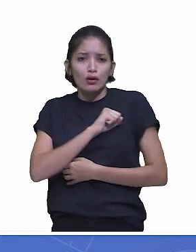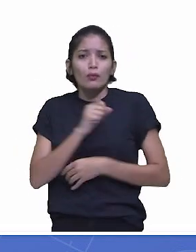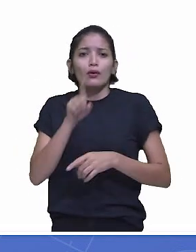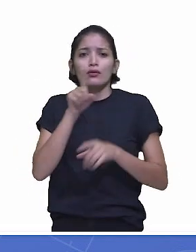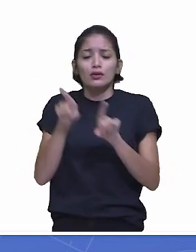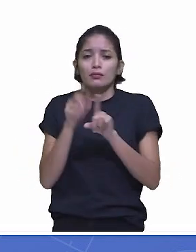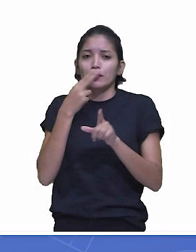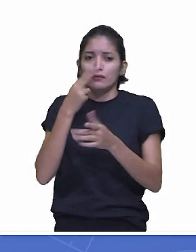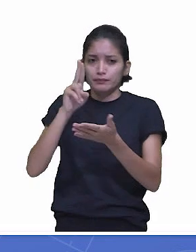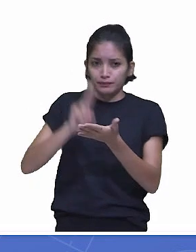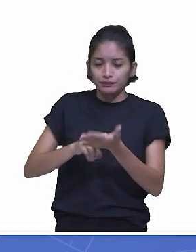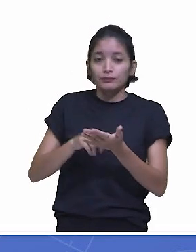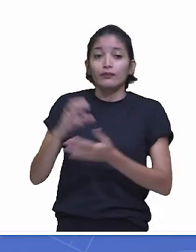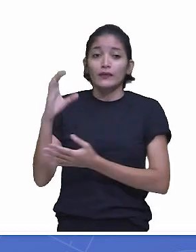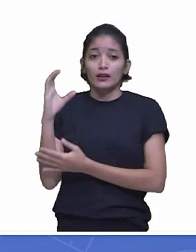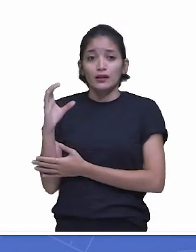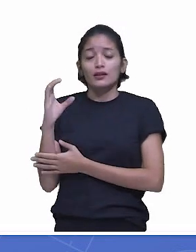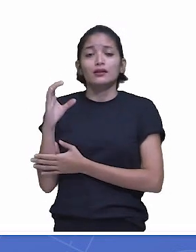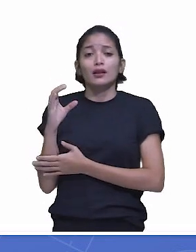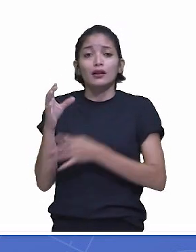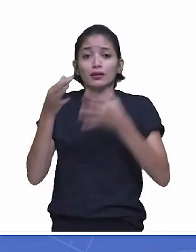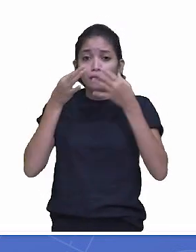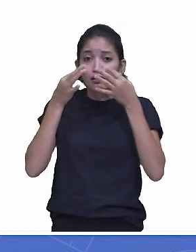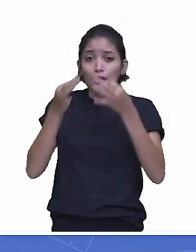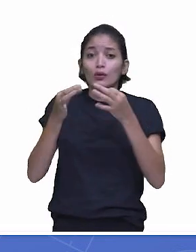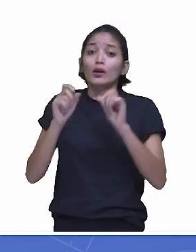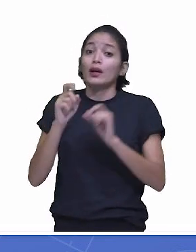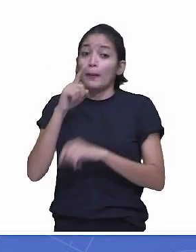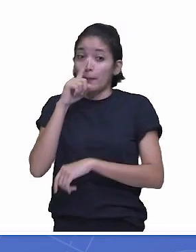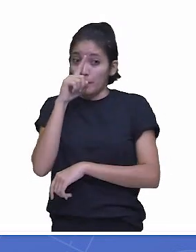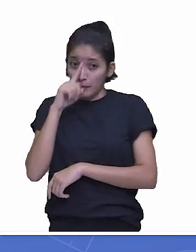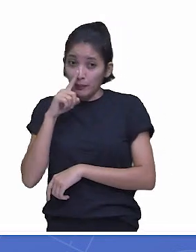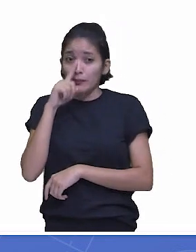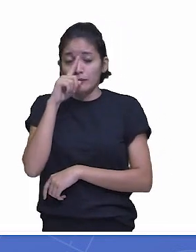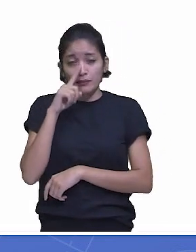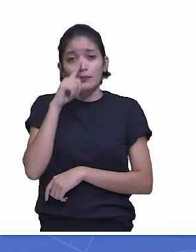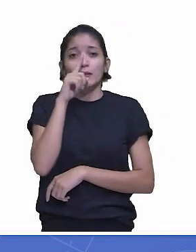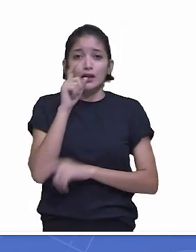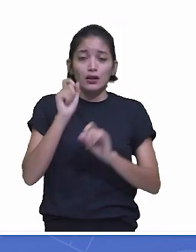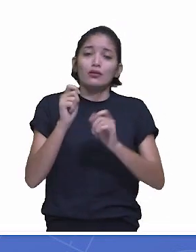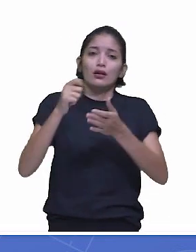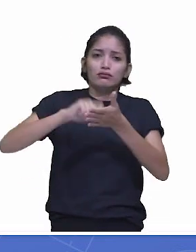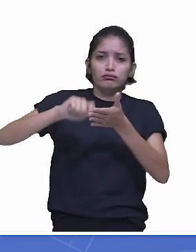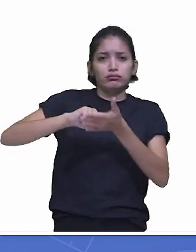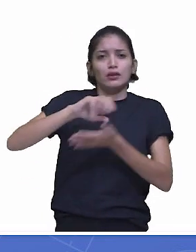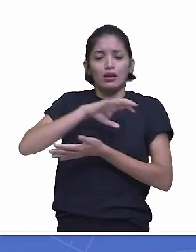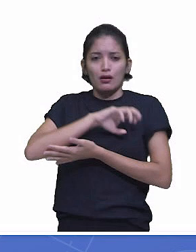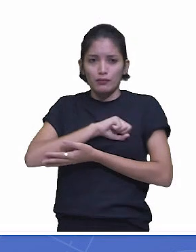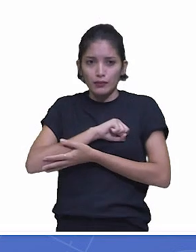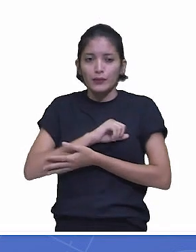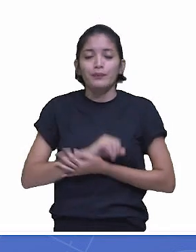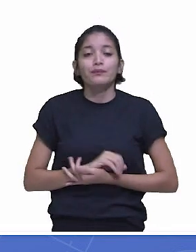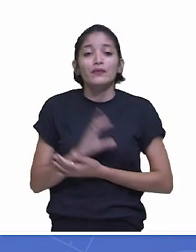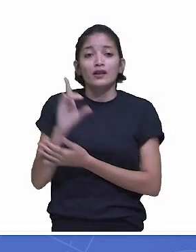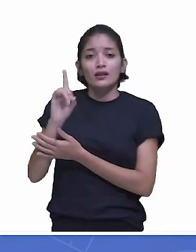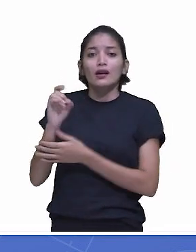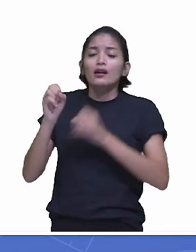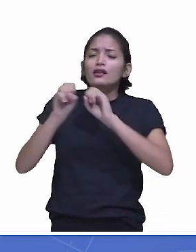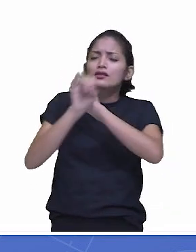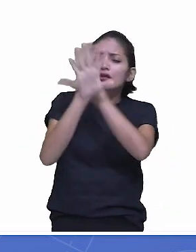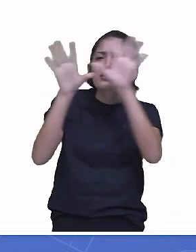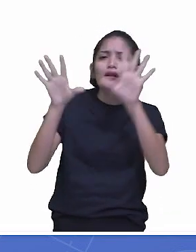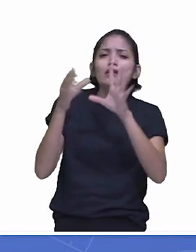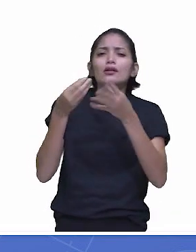Letra C. Alertar para consequências perigosas advindas de mensagens amorosas. D. Esclarecer como devem